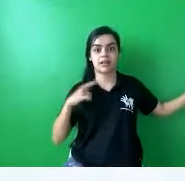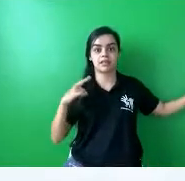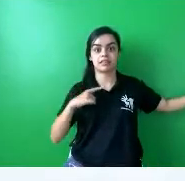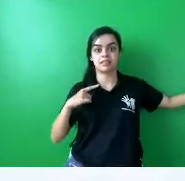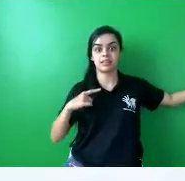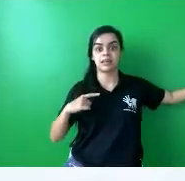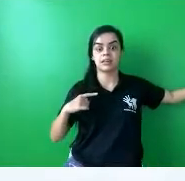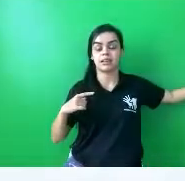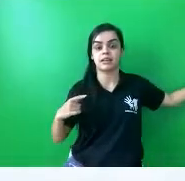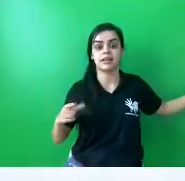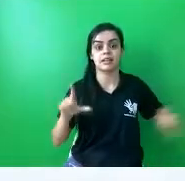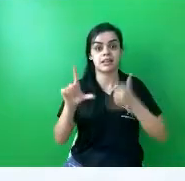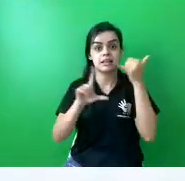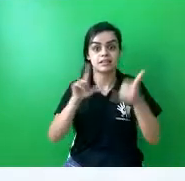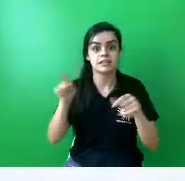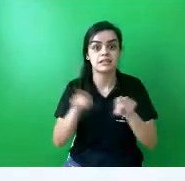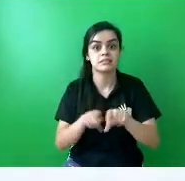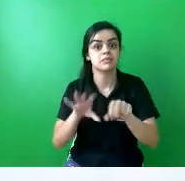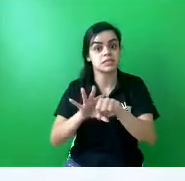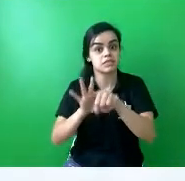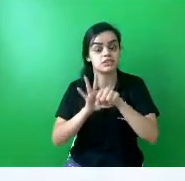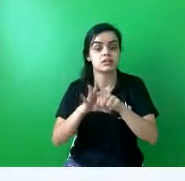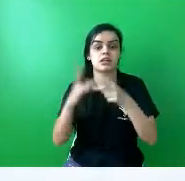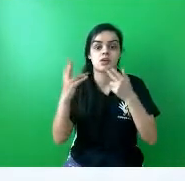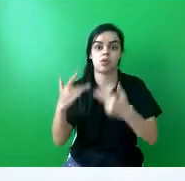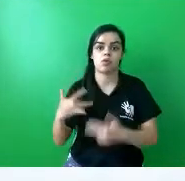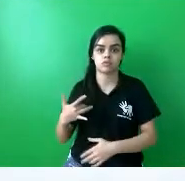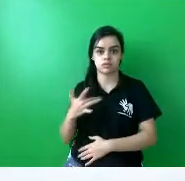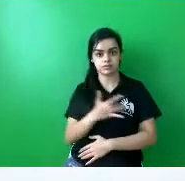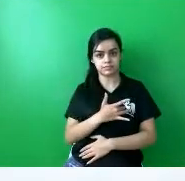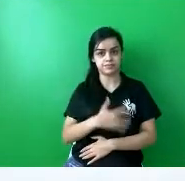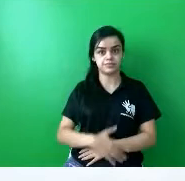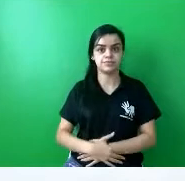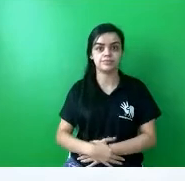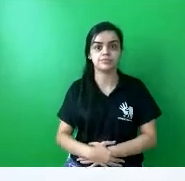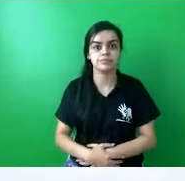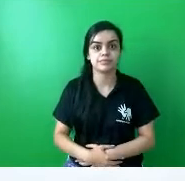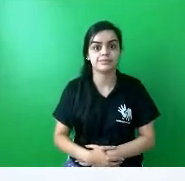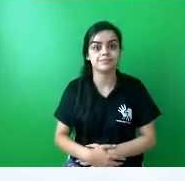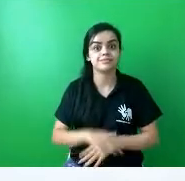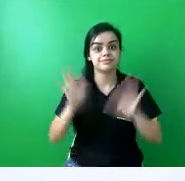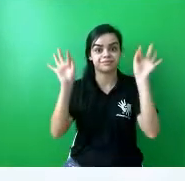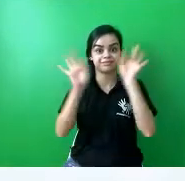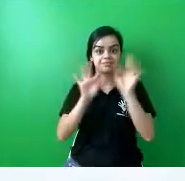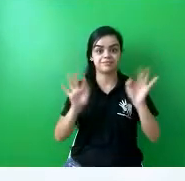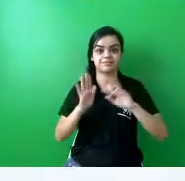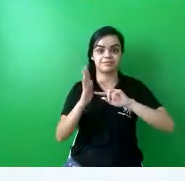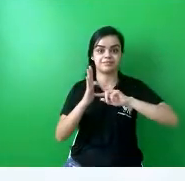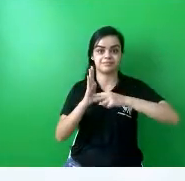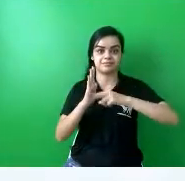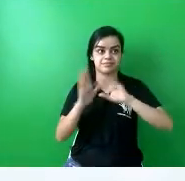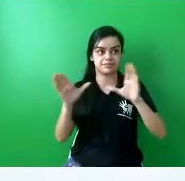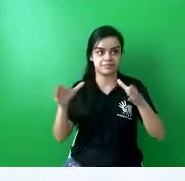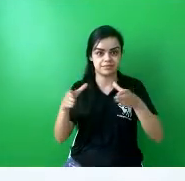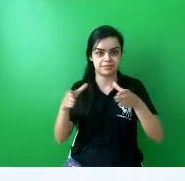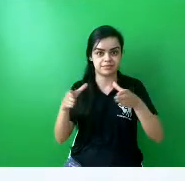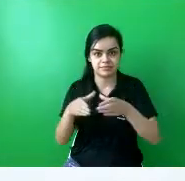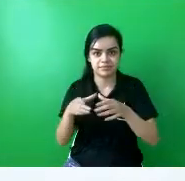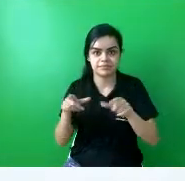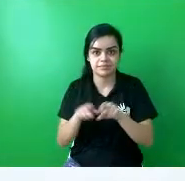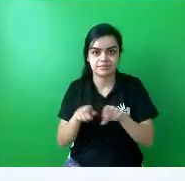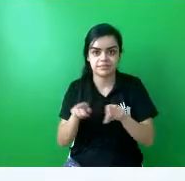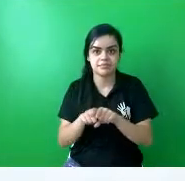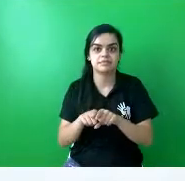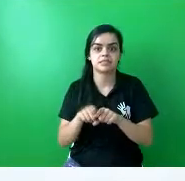para voltar seguramente com a mesma saúde que nós descemos. Então, eu fico feliz pelo sindicato tomar essa medida, né, de